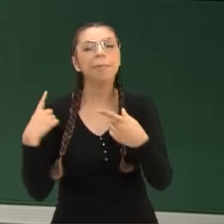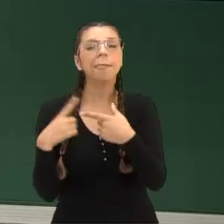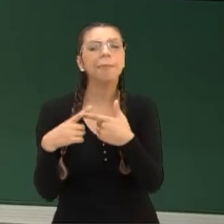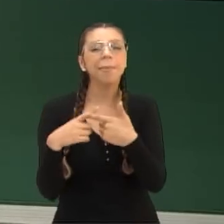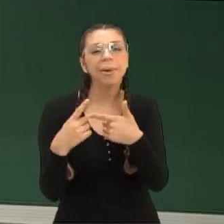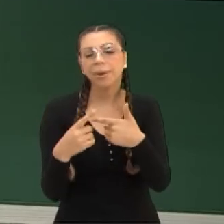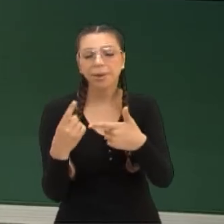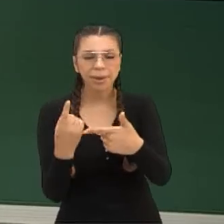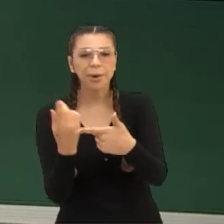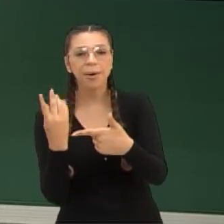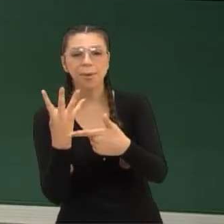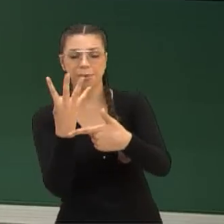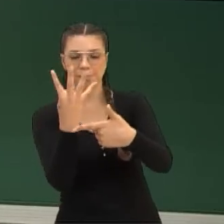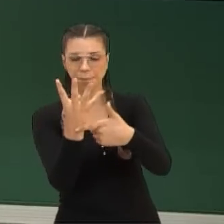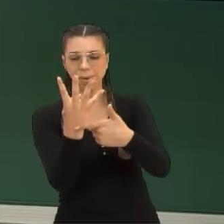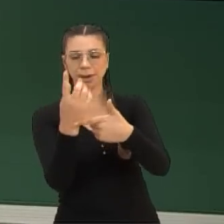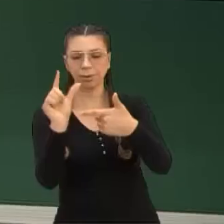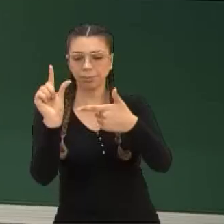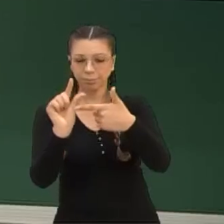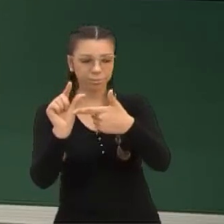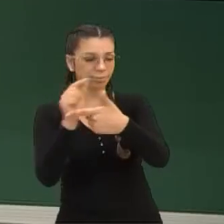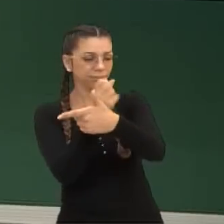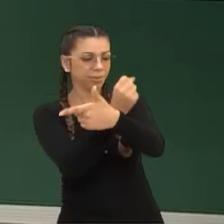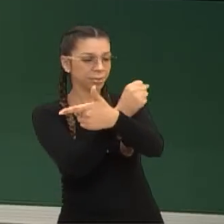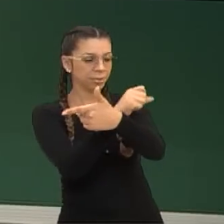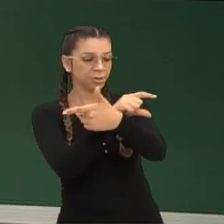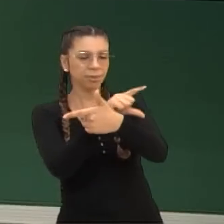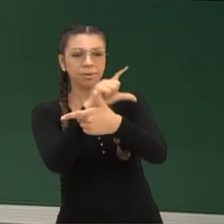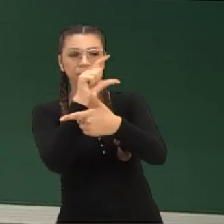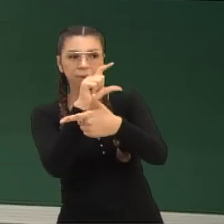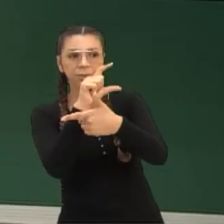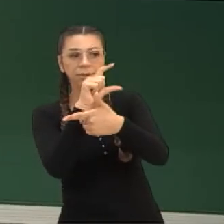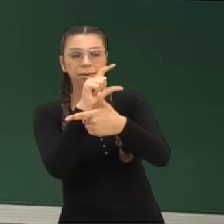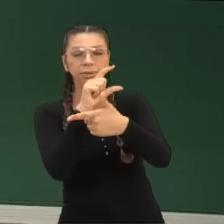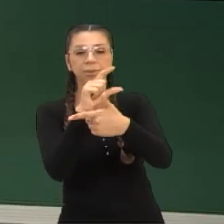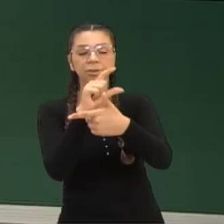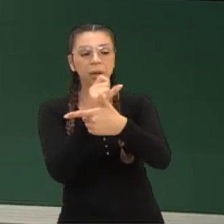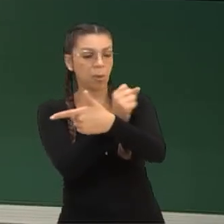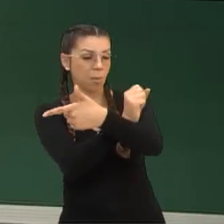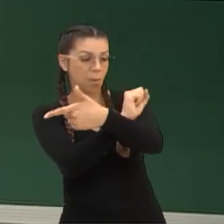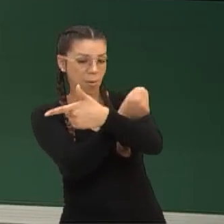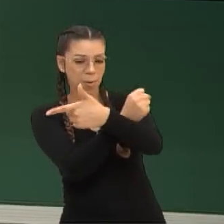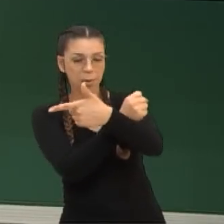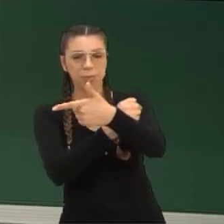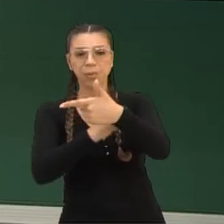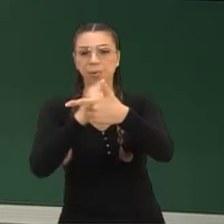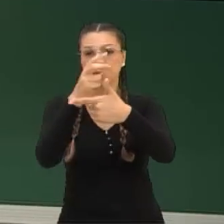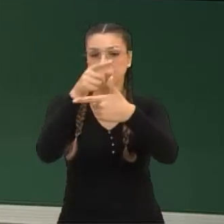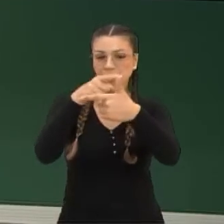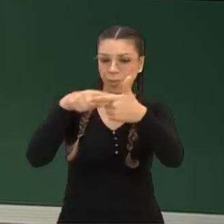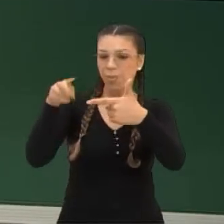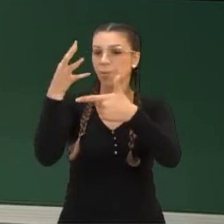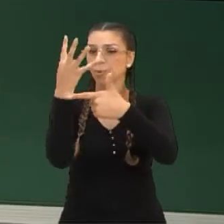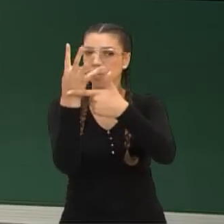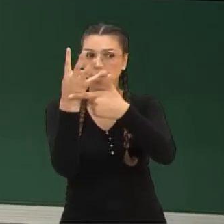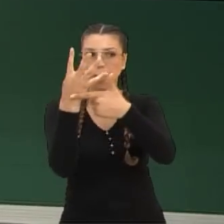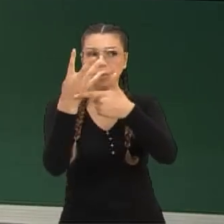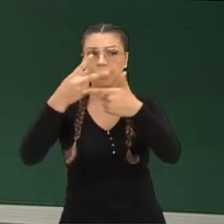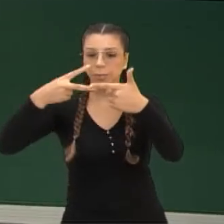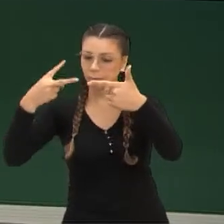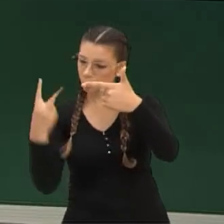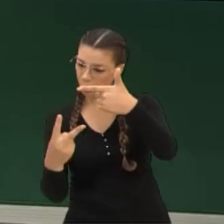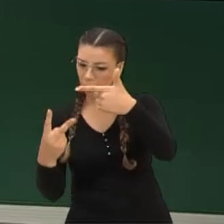quantas vezes dentro do 8? 2 vezes. Então, 2 vezes 4, 8. 8 menos 8,